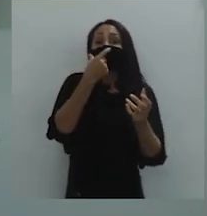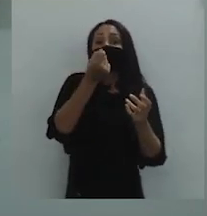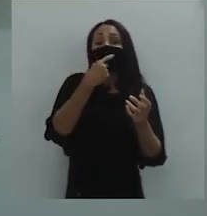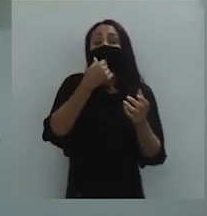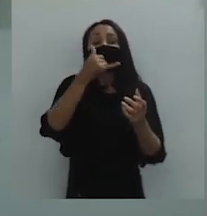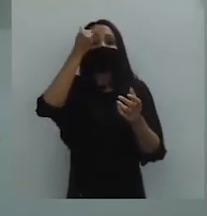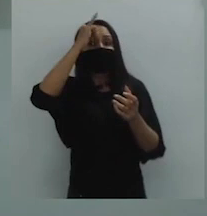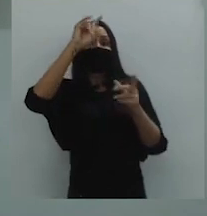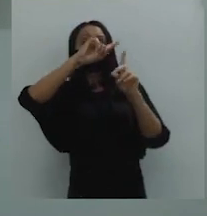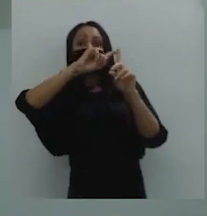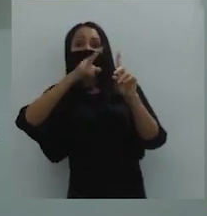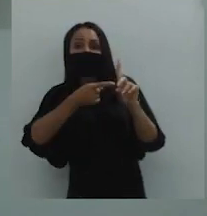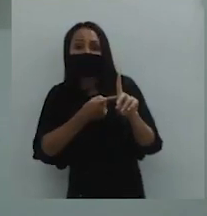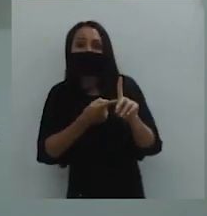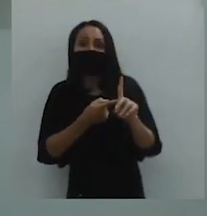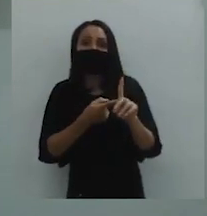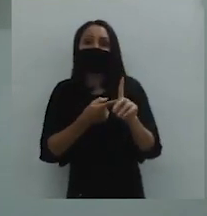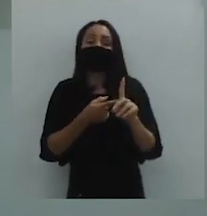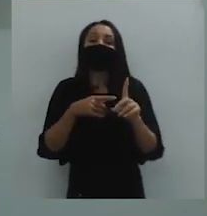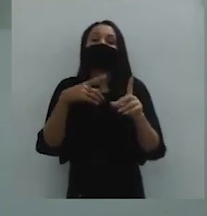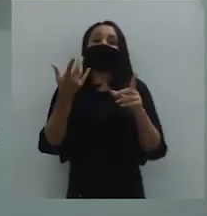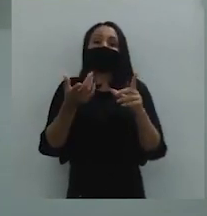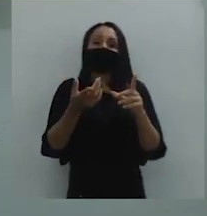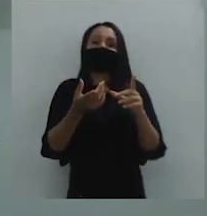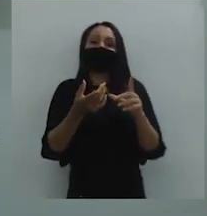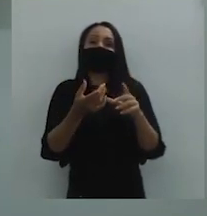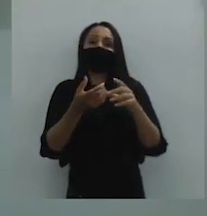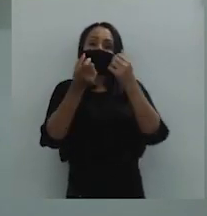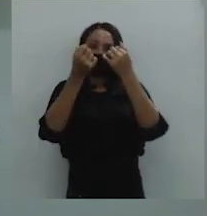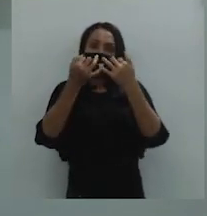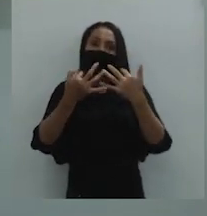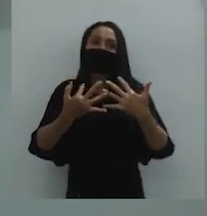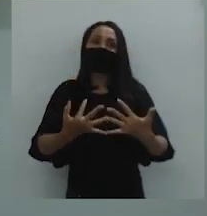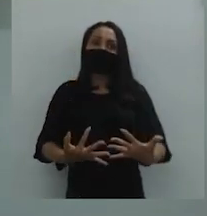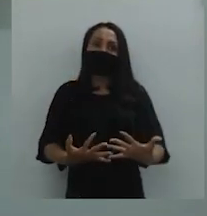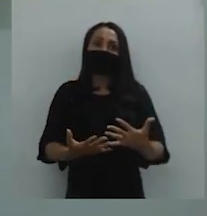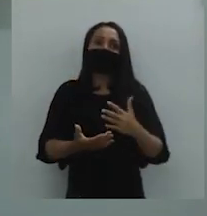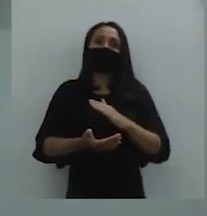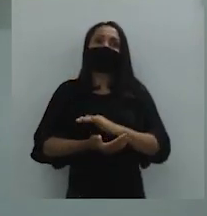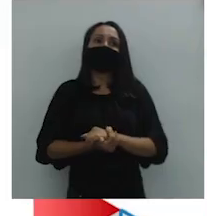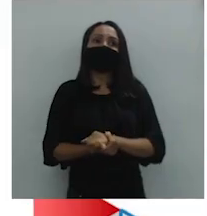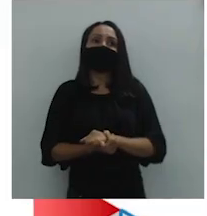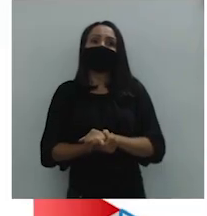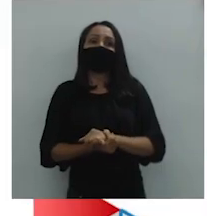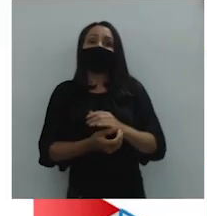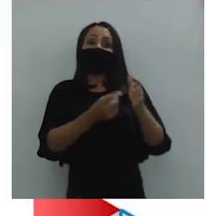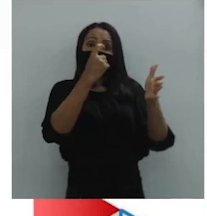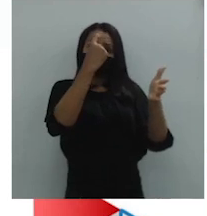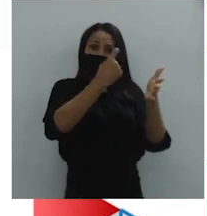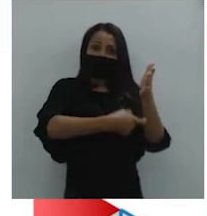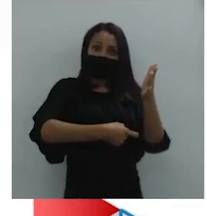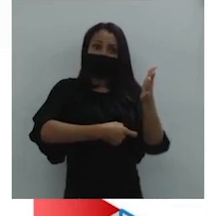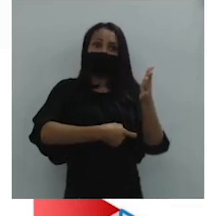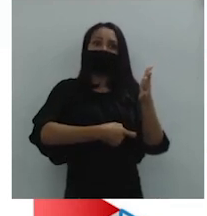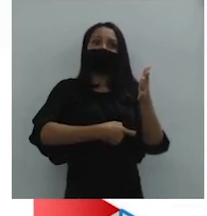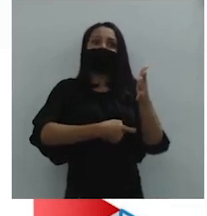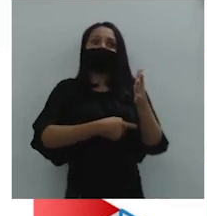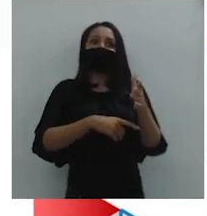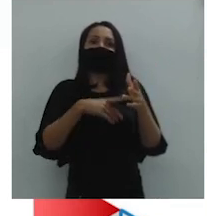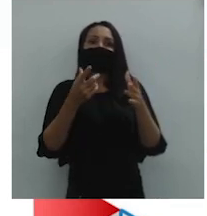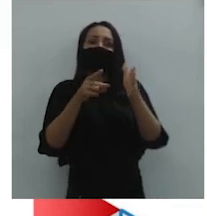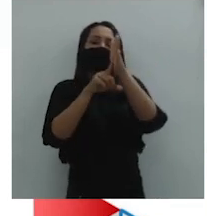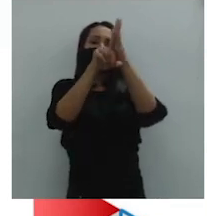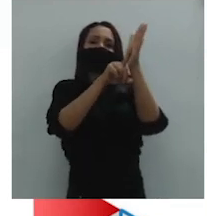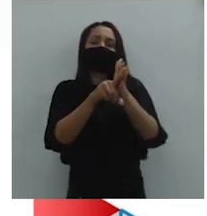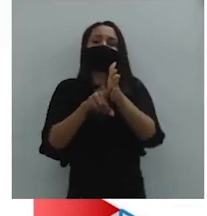O mercado está aí aberto às instruções, enfim. A taxa de fecundidade, né? É o estudo